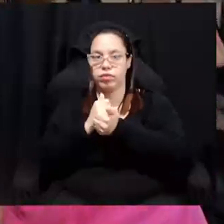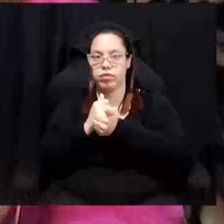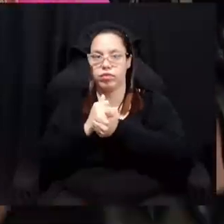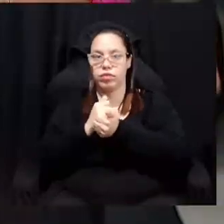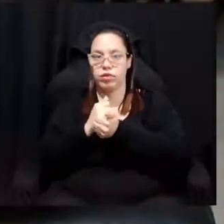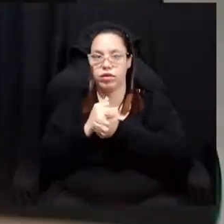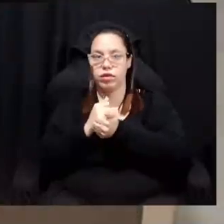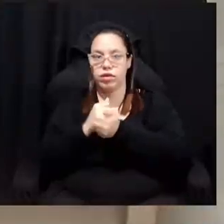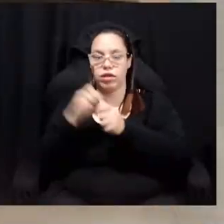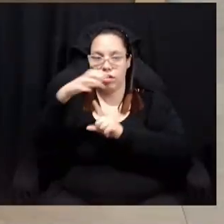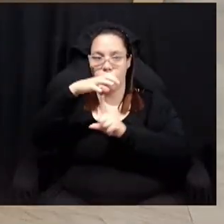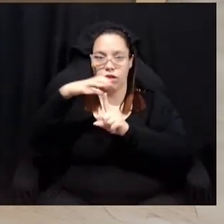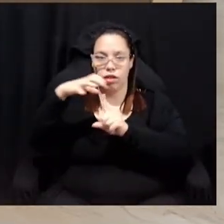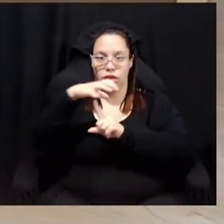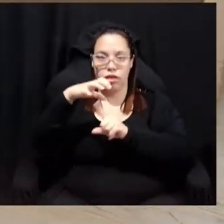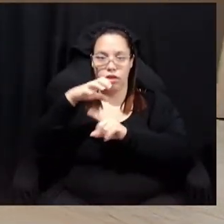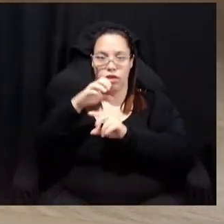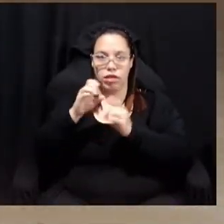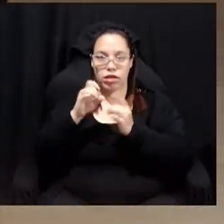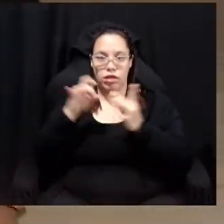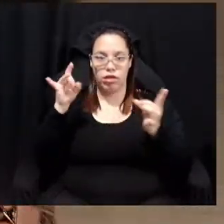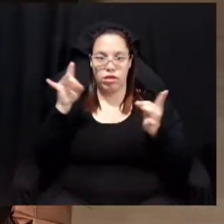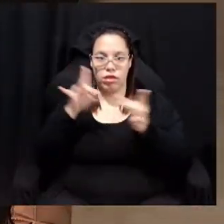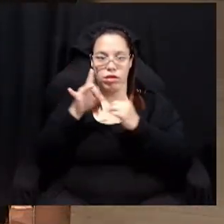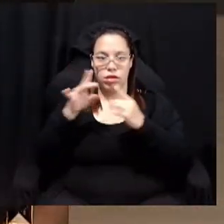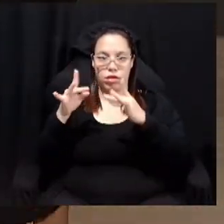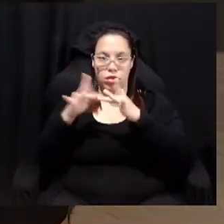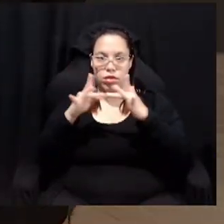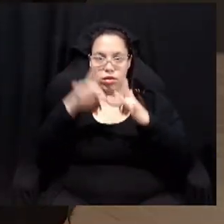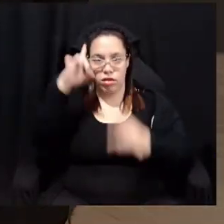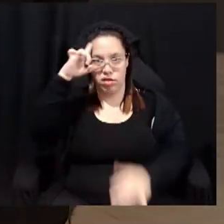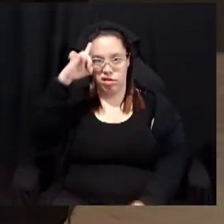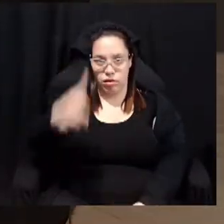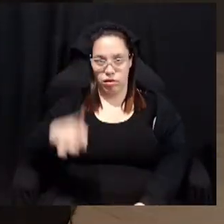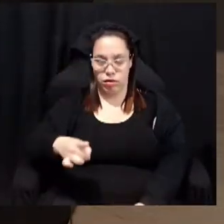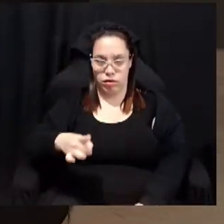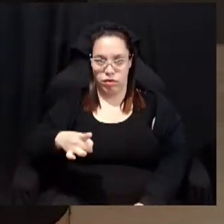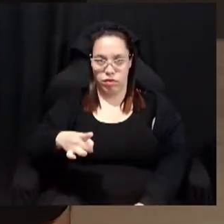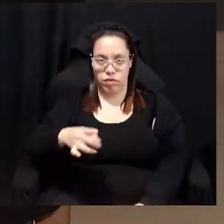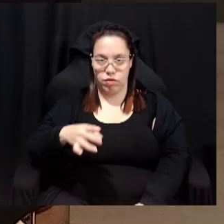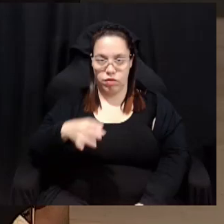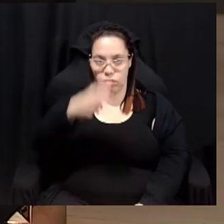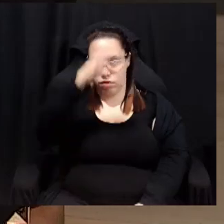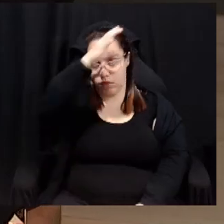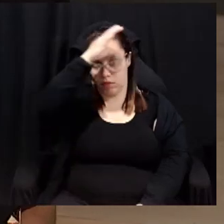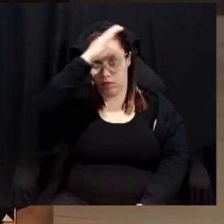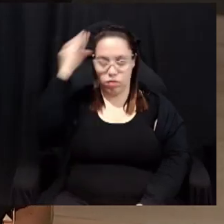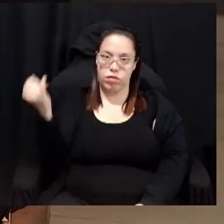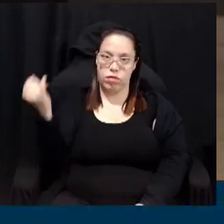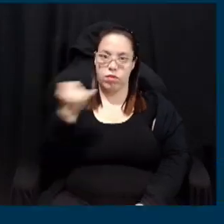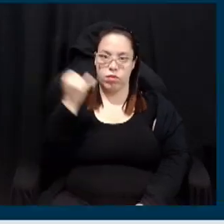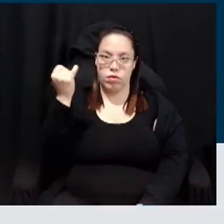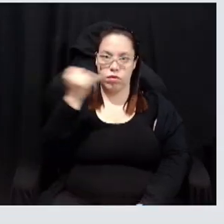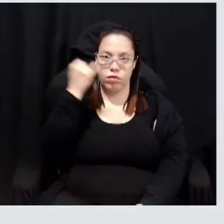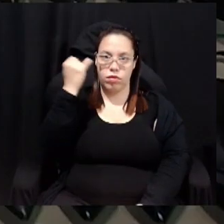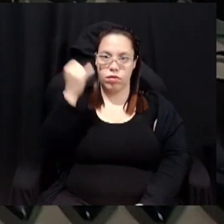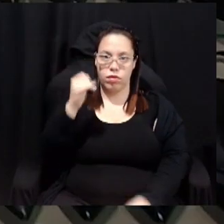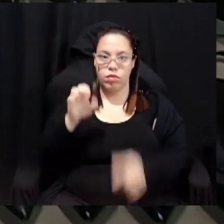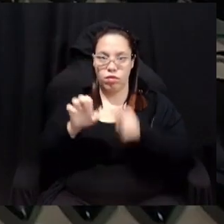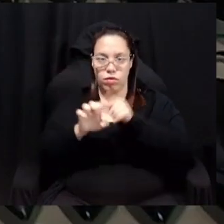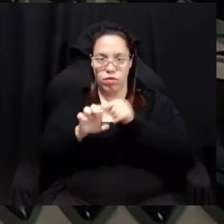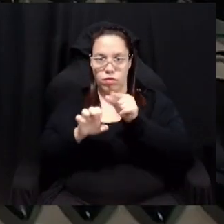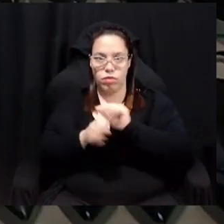feiras, networking e o contato direto com clientes são primordiais em muitos negócios. Acho que